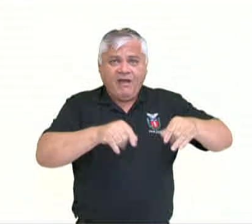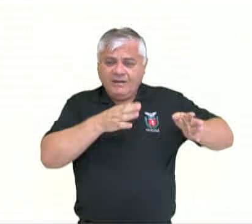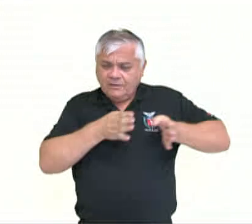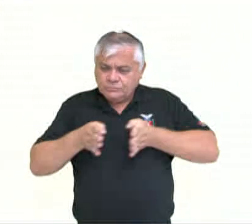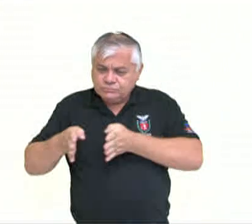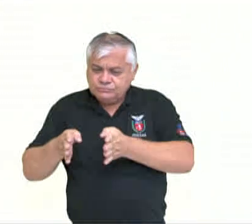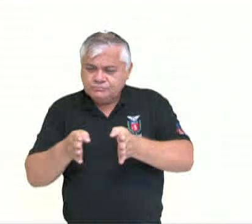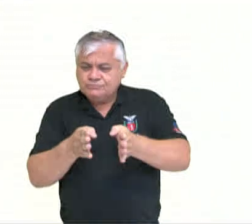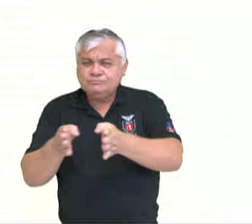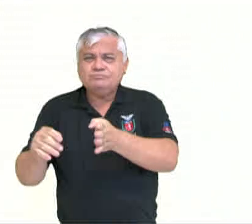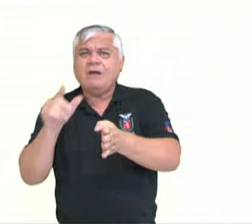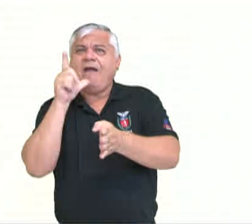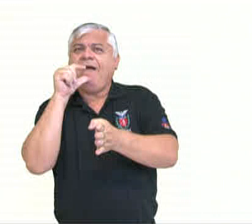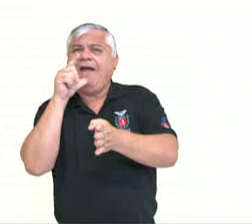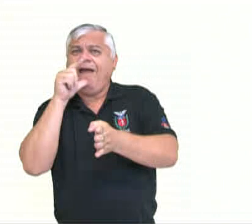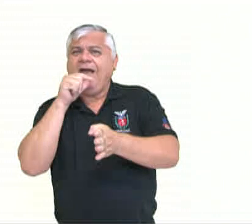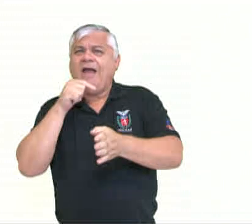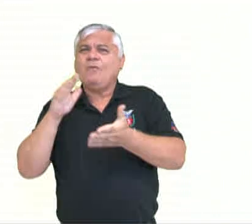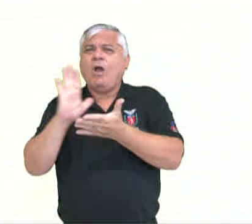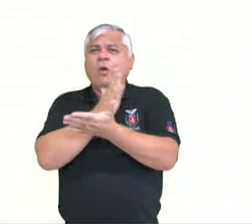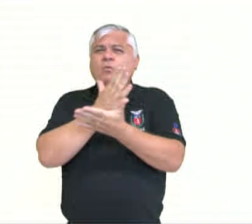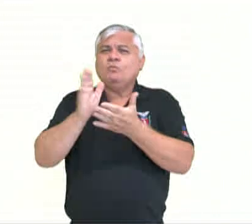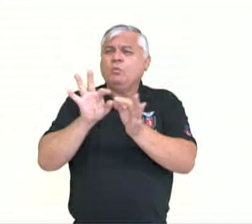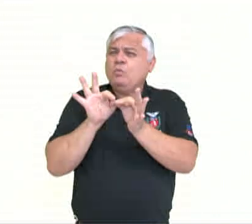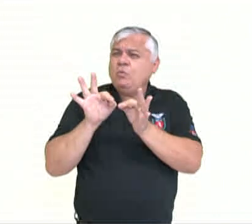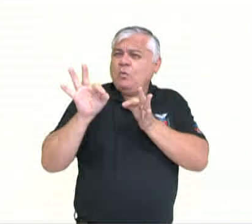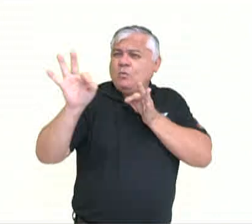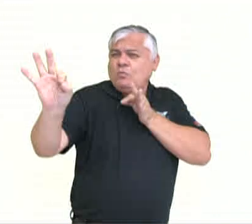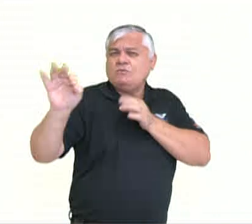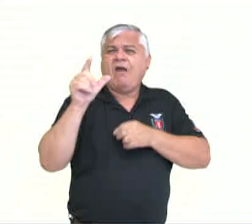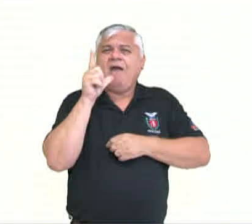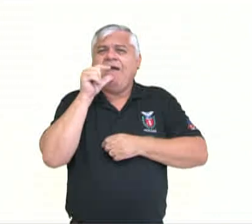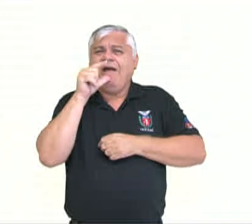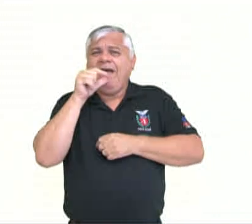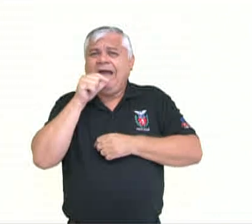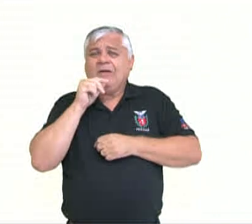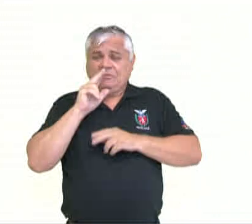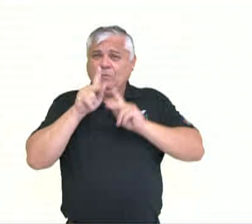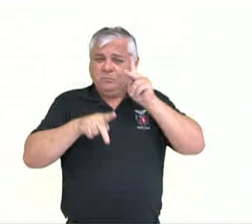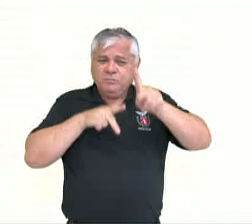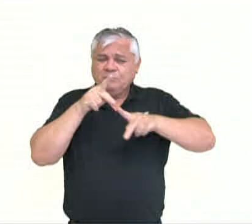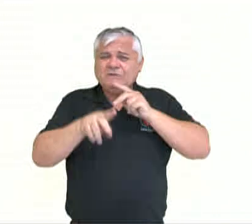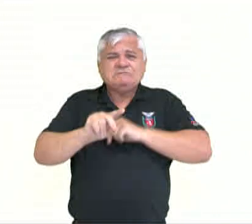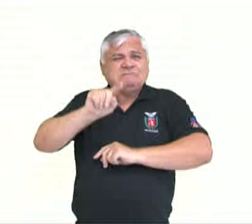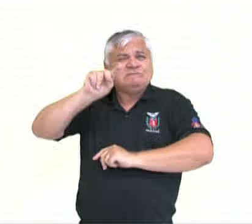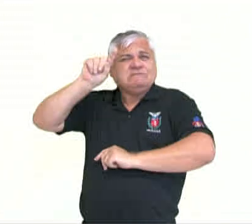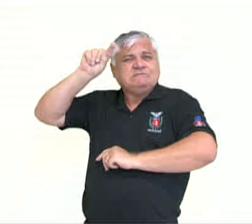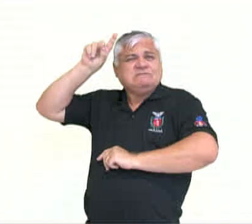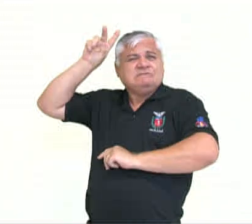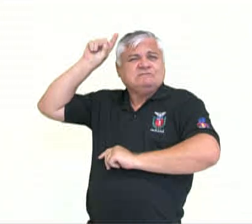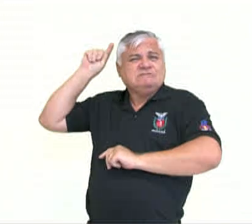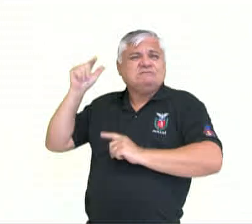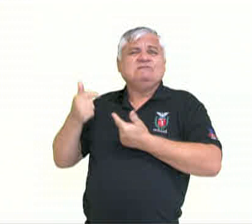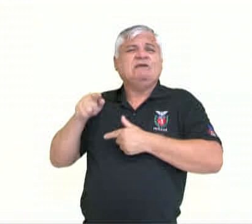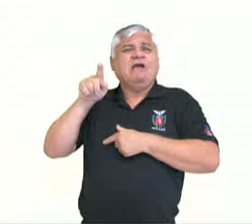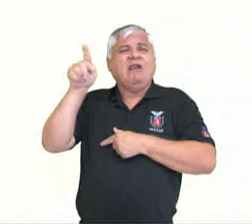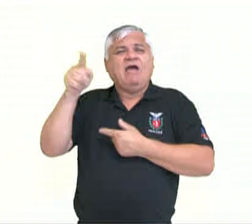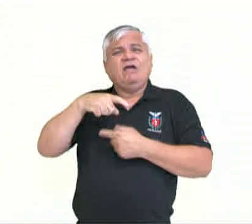da presença da água de forma natural. Então vejam, as civilizações muito antigas, civilizações